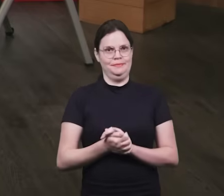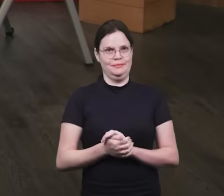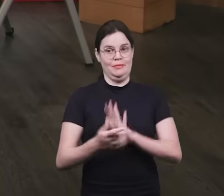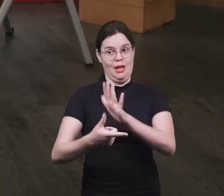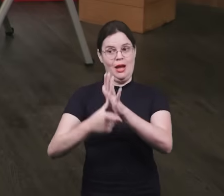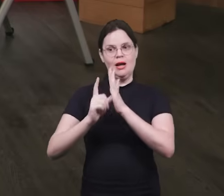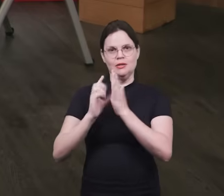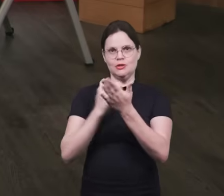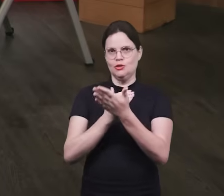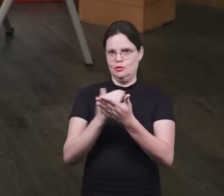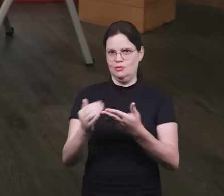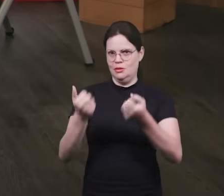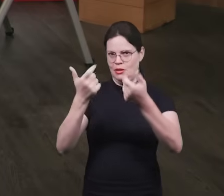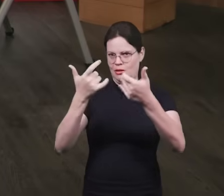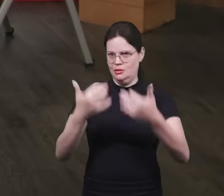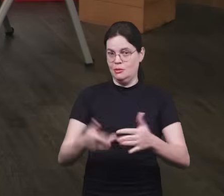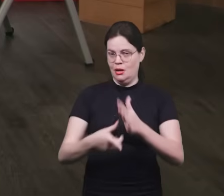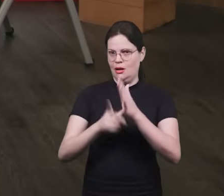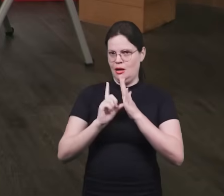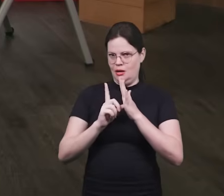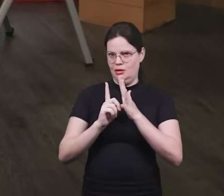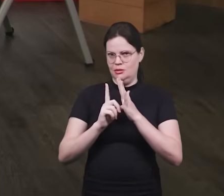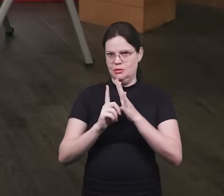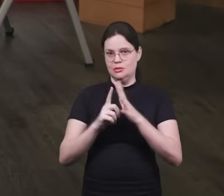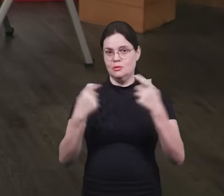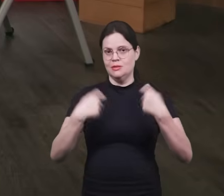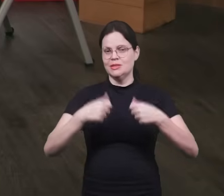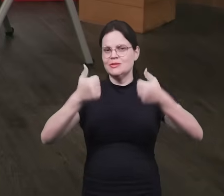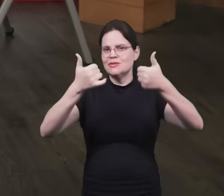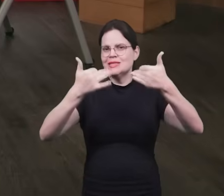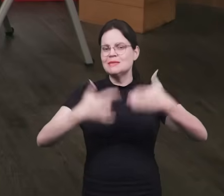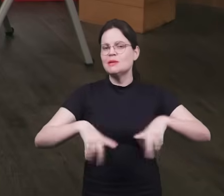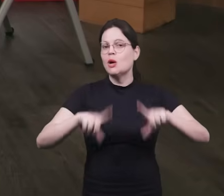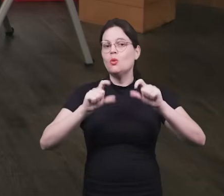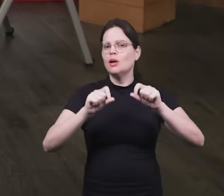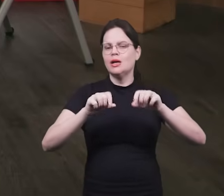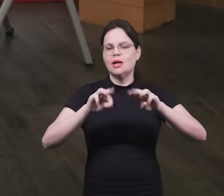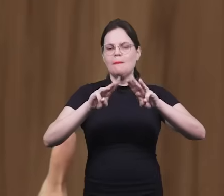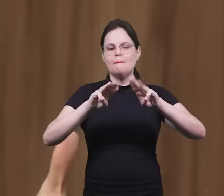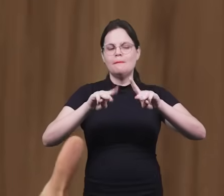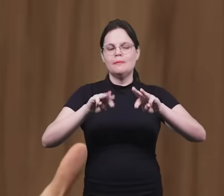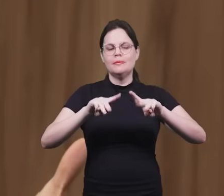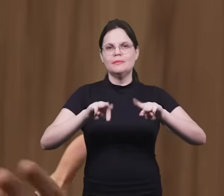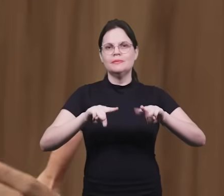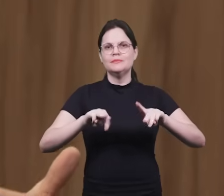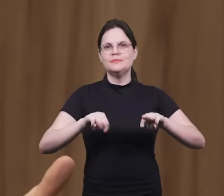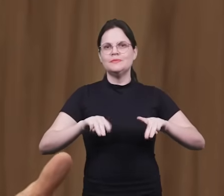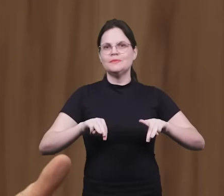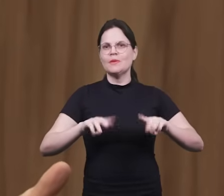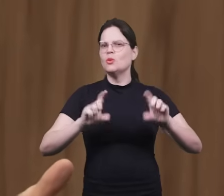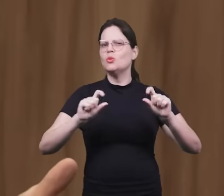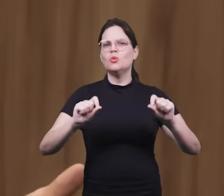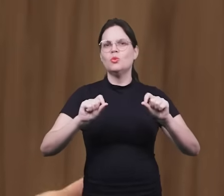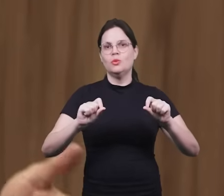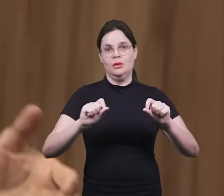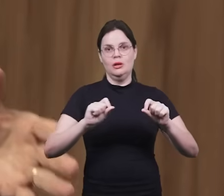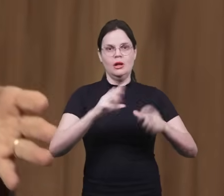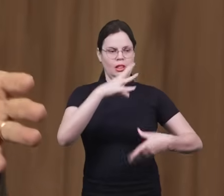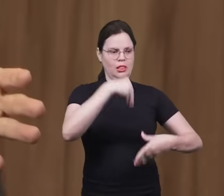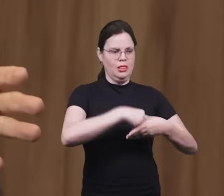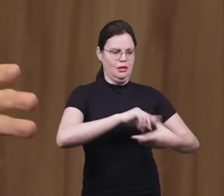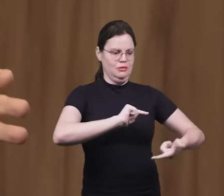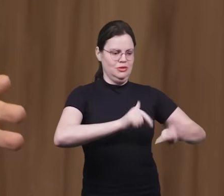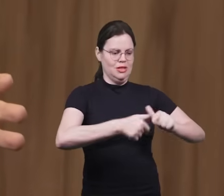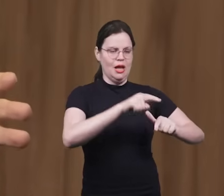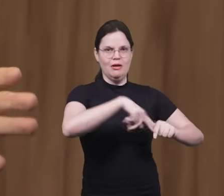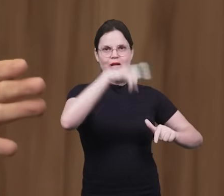falar especialmente do maná escondido, é importante falar sobre o maná. Amém. Porque o maná fez parte da história de Israel enquanto